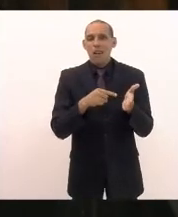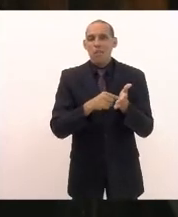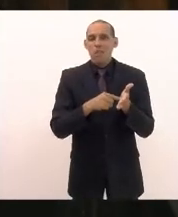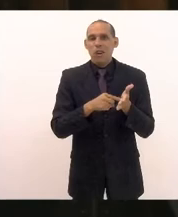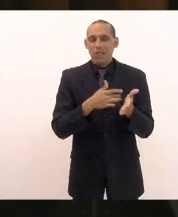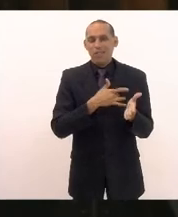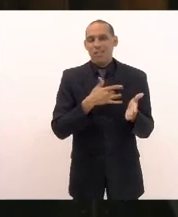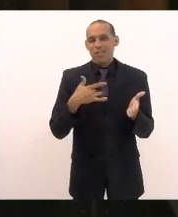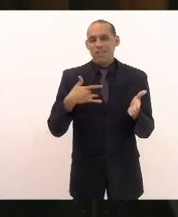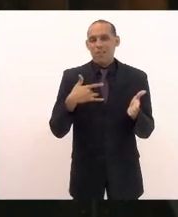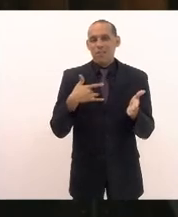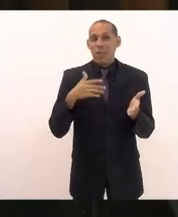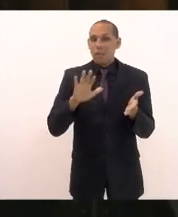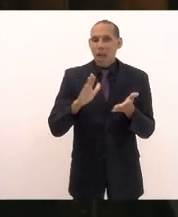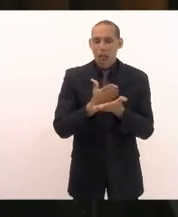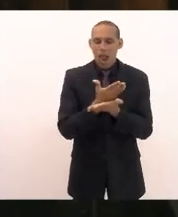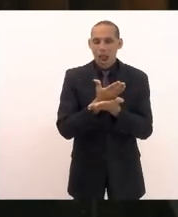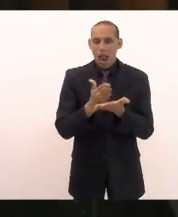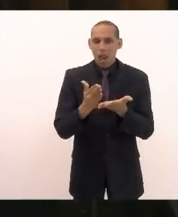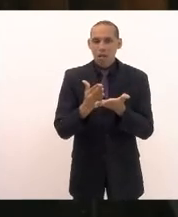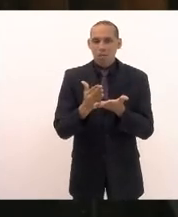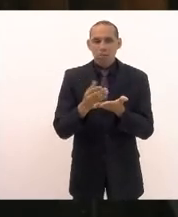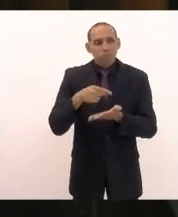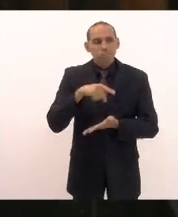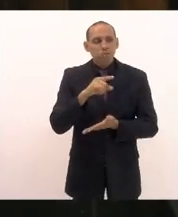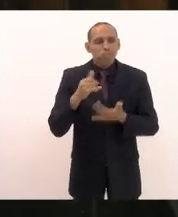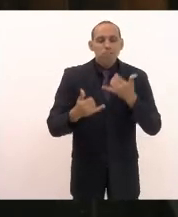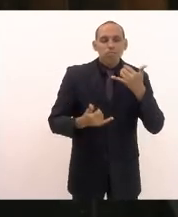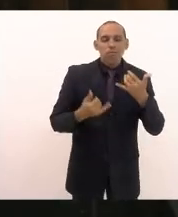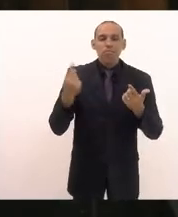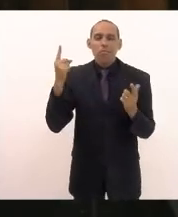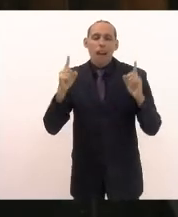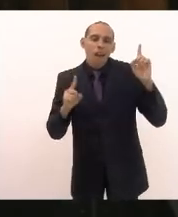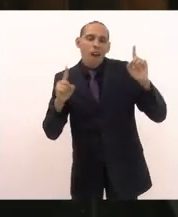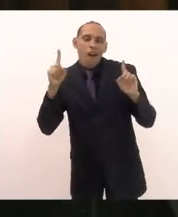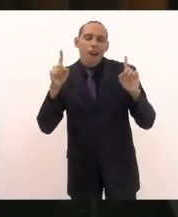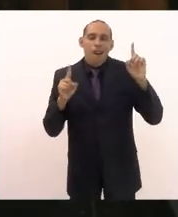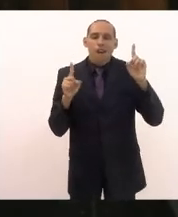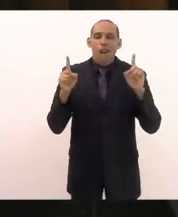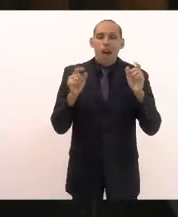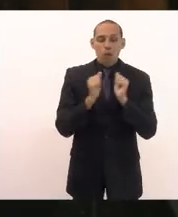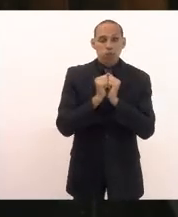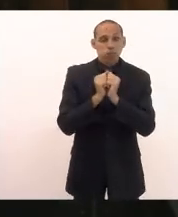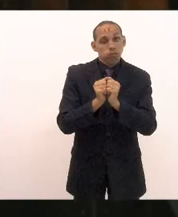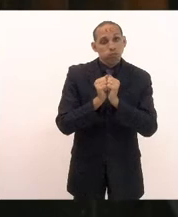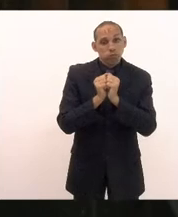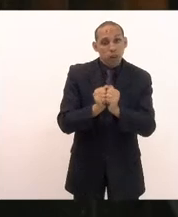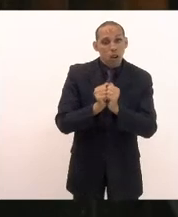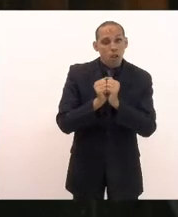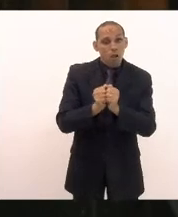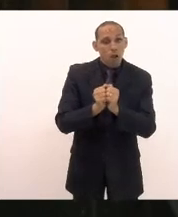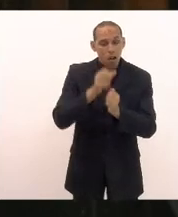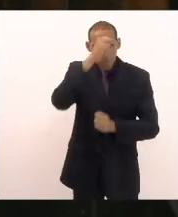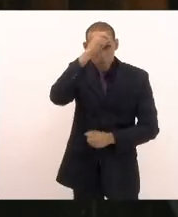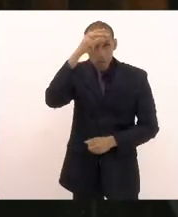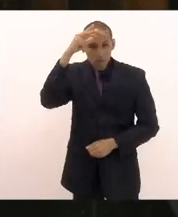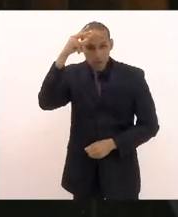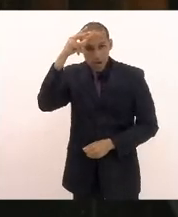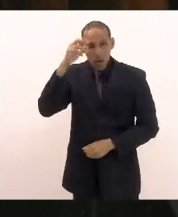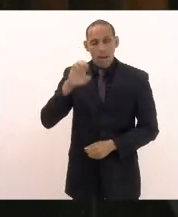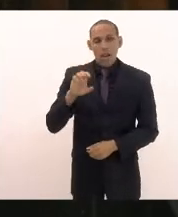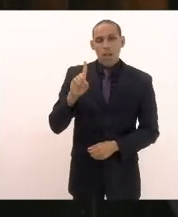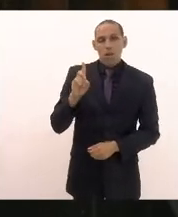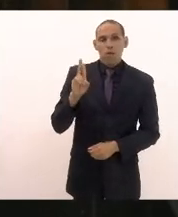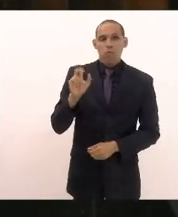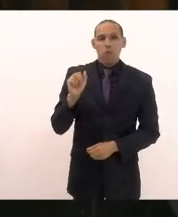Mas alguns que ali estavam pulando, juntamente com o prefeito Eduardo Paes e seu secretário municipal